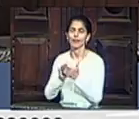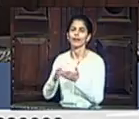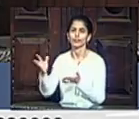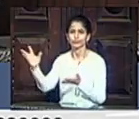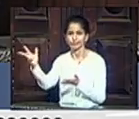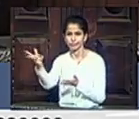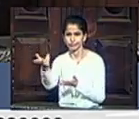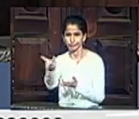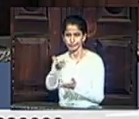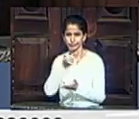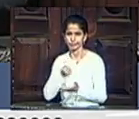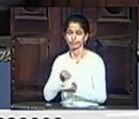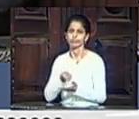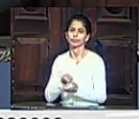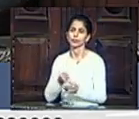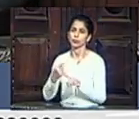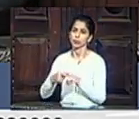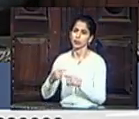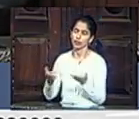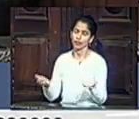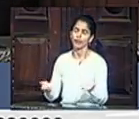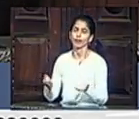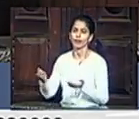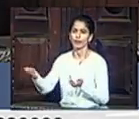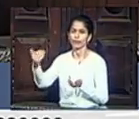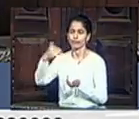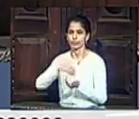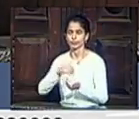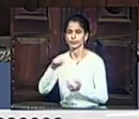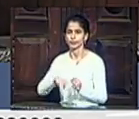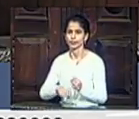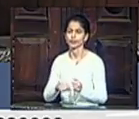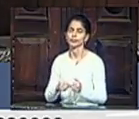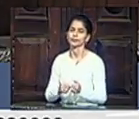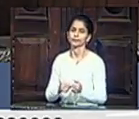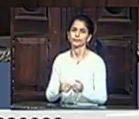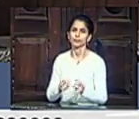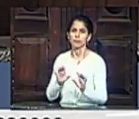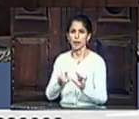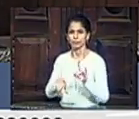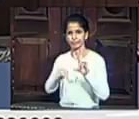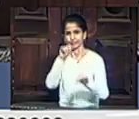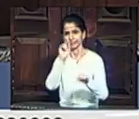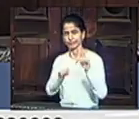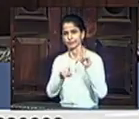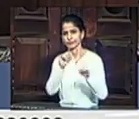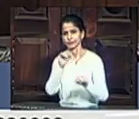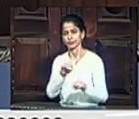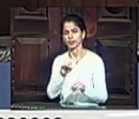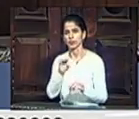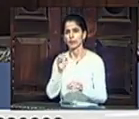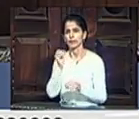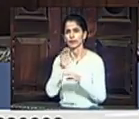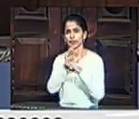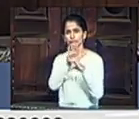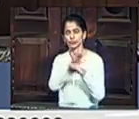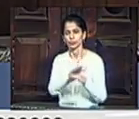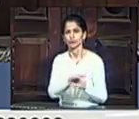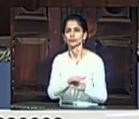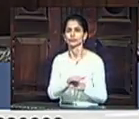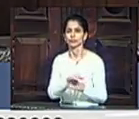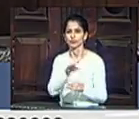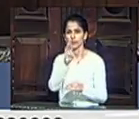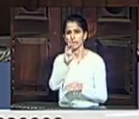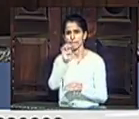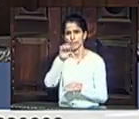para receitas que você não teria. E benefício é quando você escolhe setores da economia que